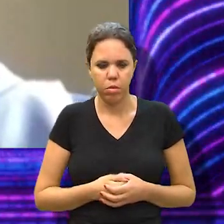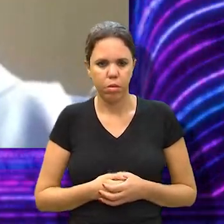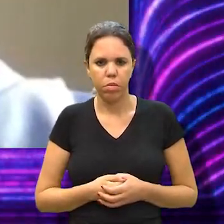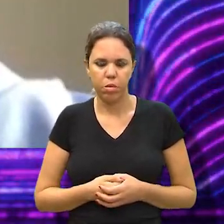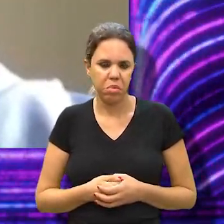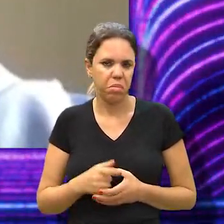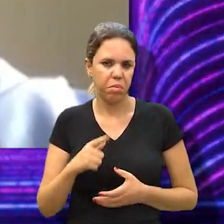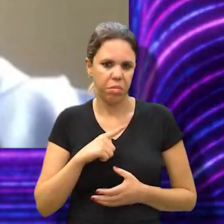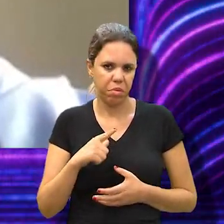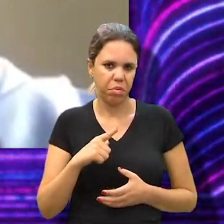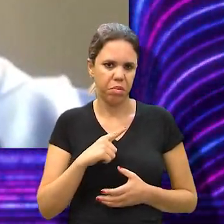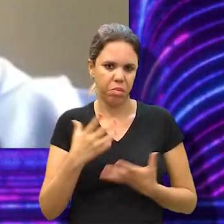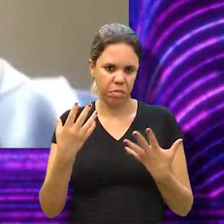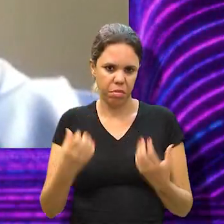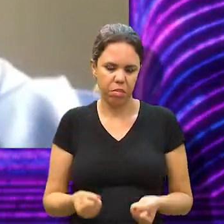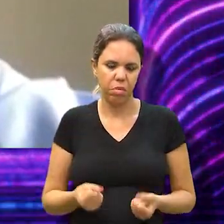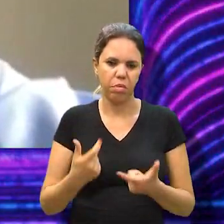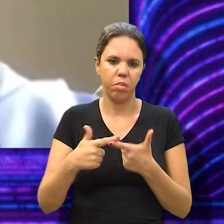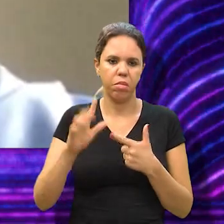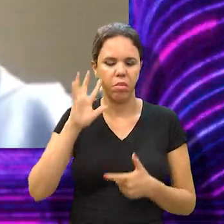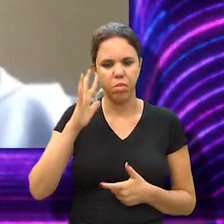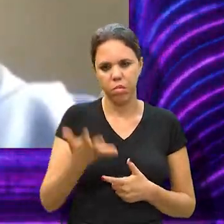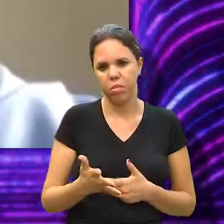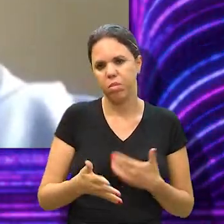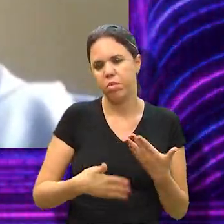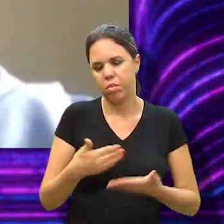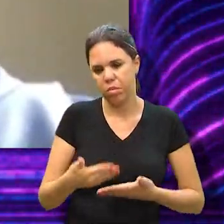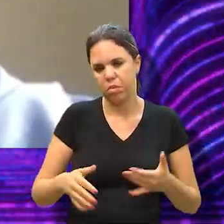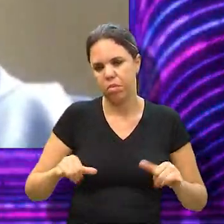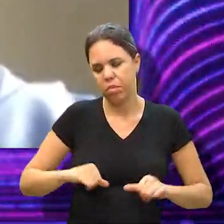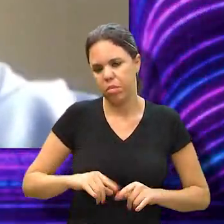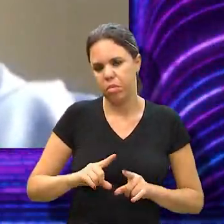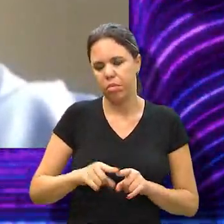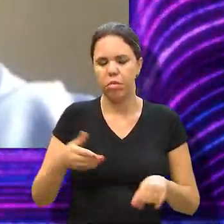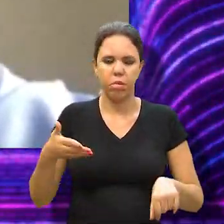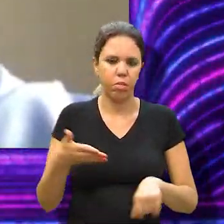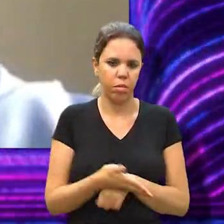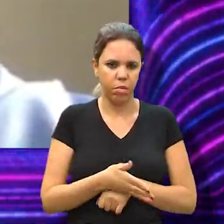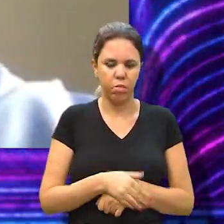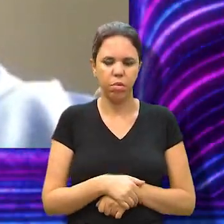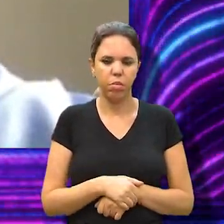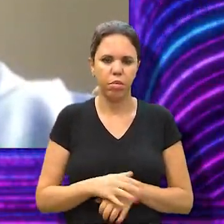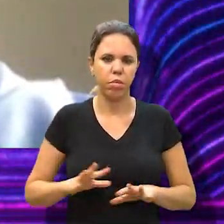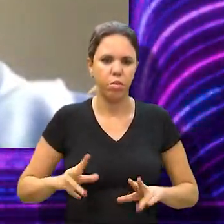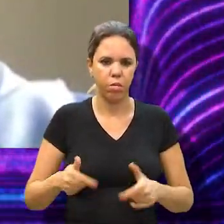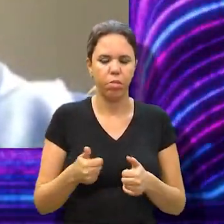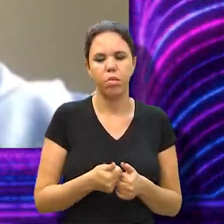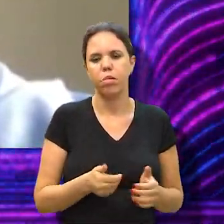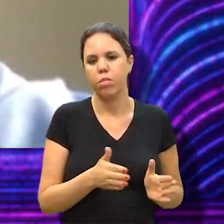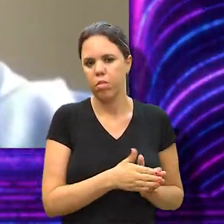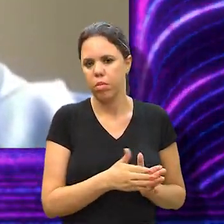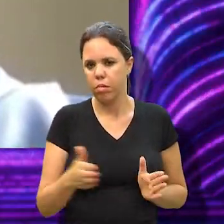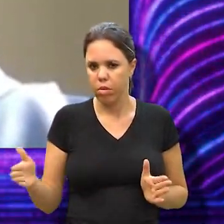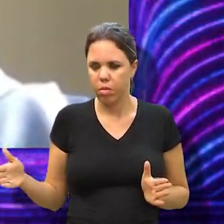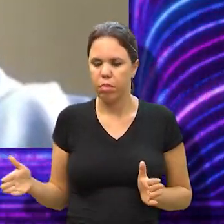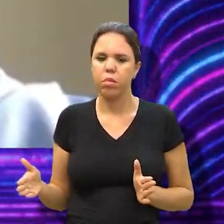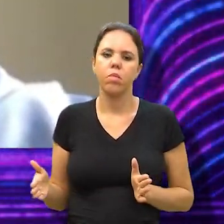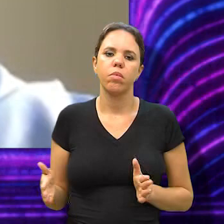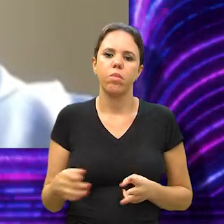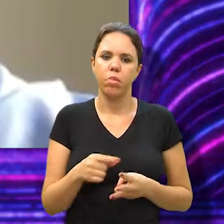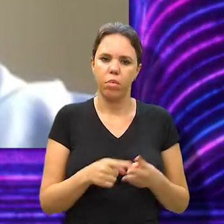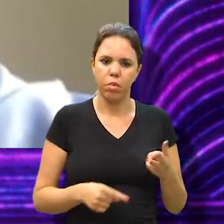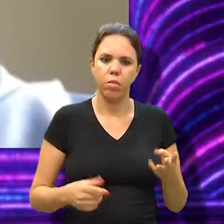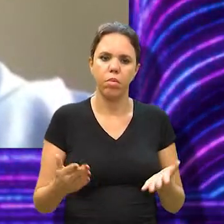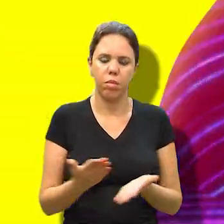fez, e aí ele teve que arcar com as consequências, e aí entra toda a saga